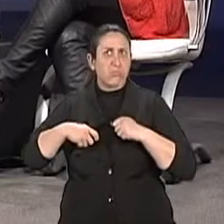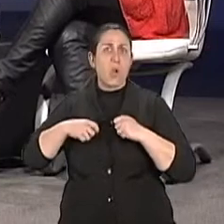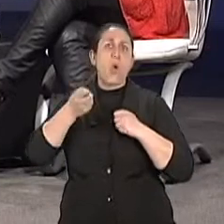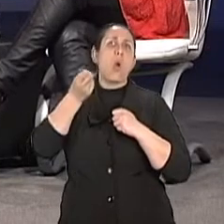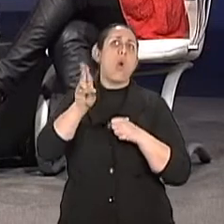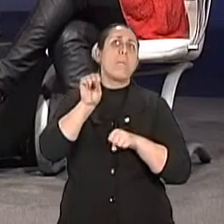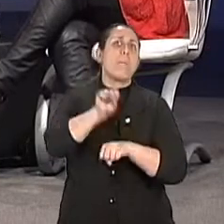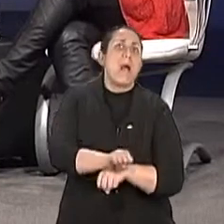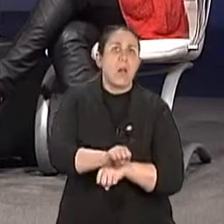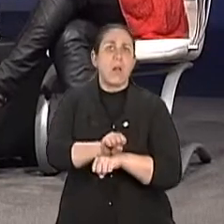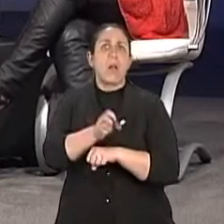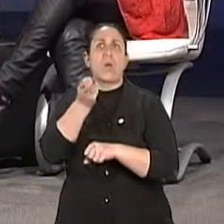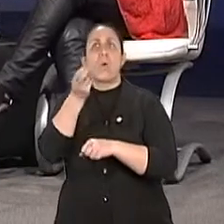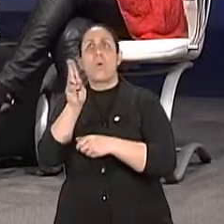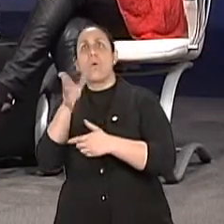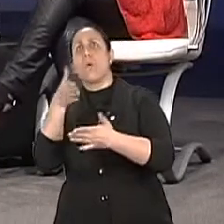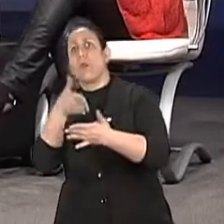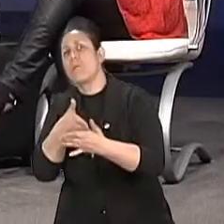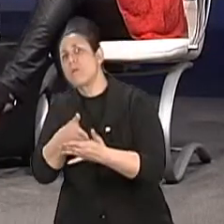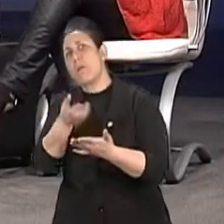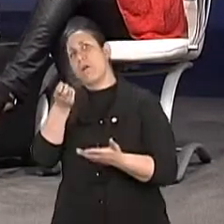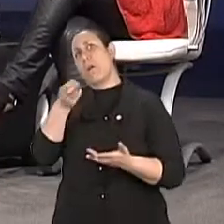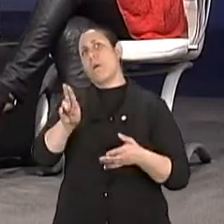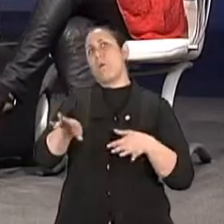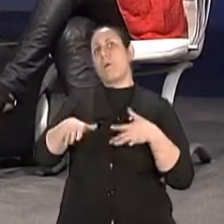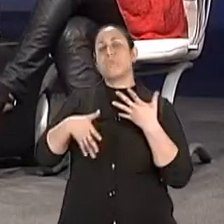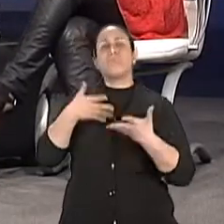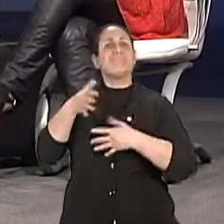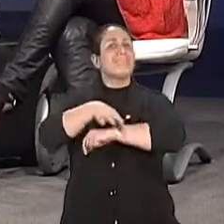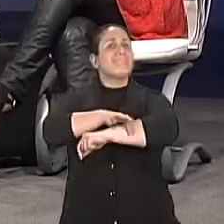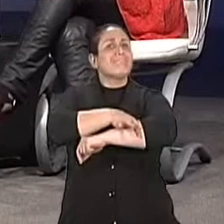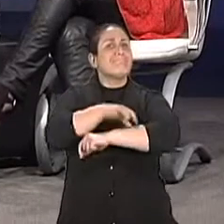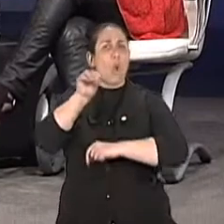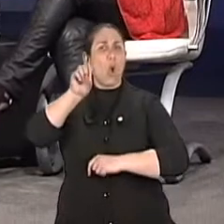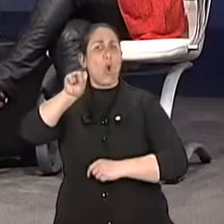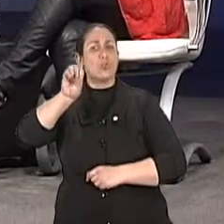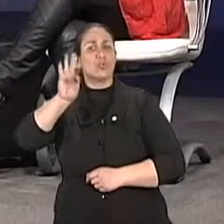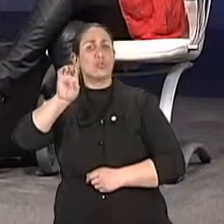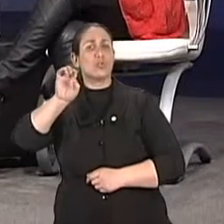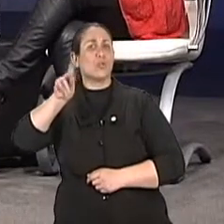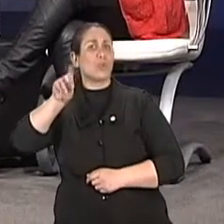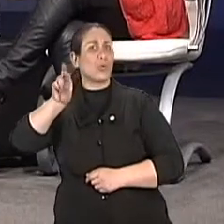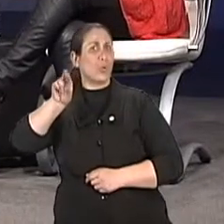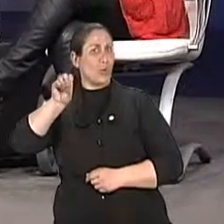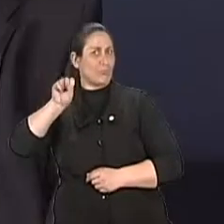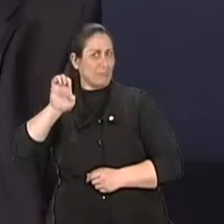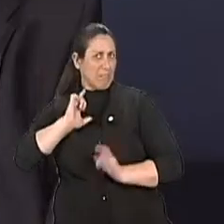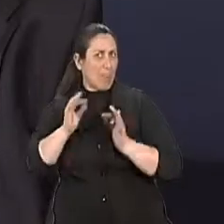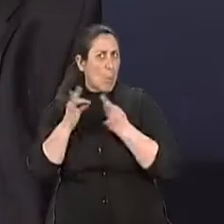frear, pode congelar essa osteoporose nesse nível que está a partir de medicações? Se ela é